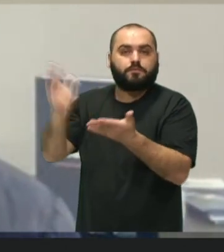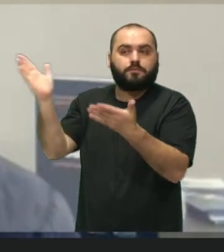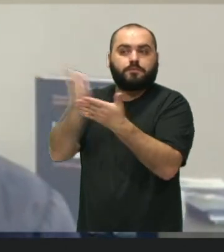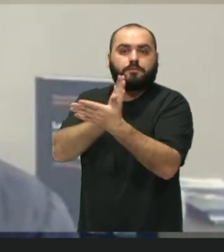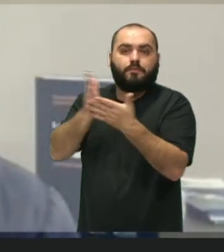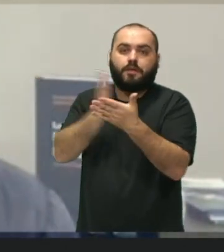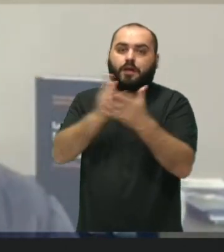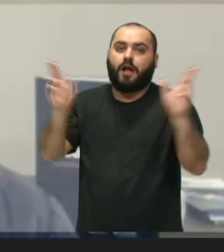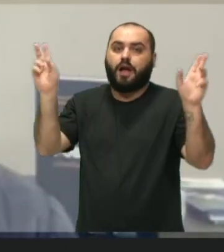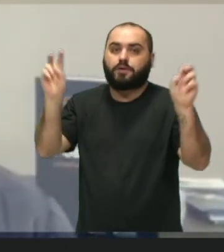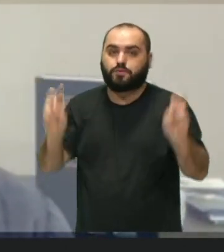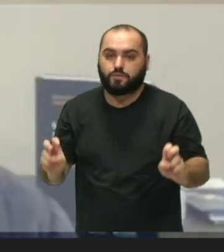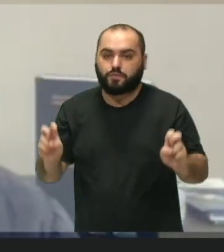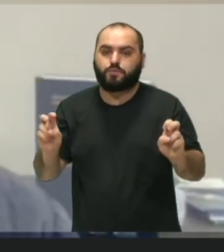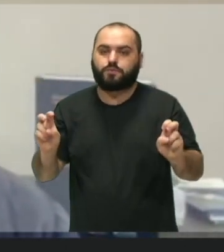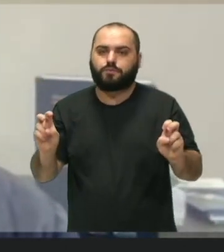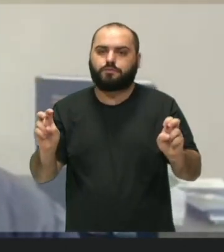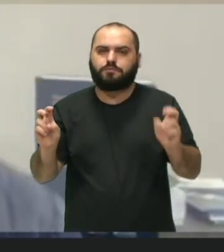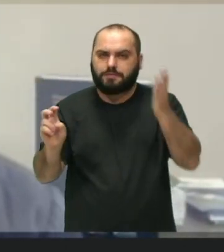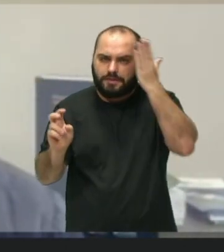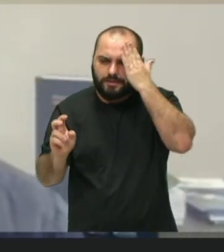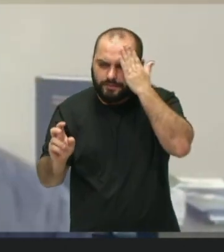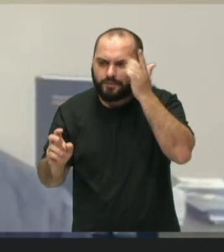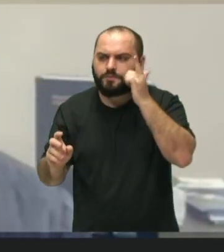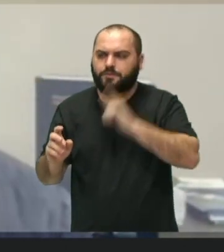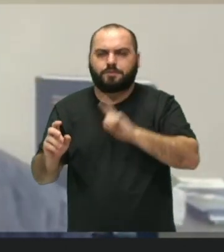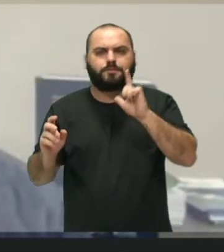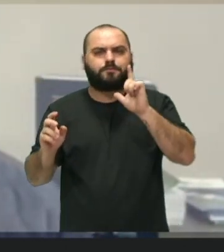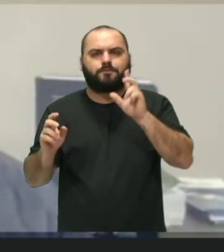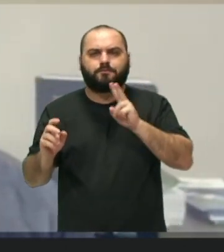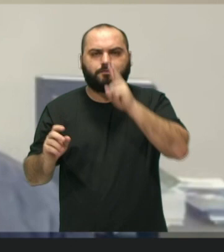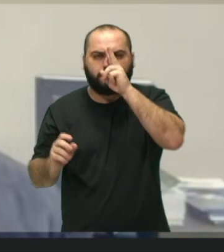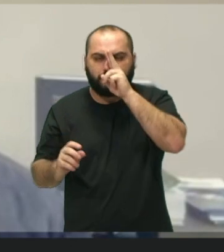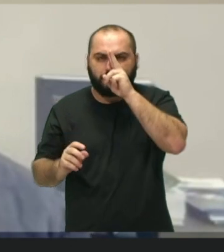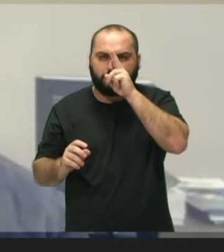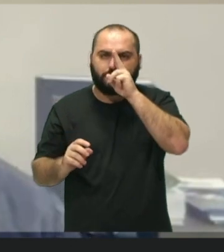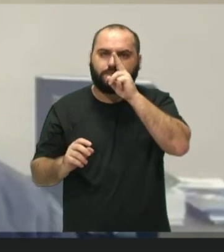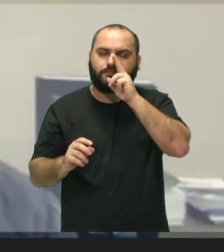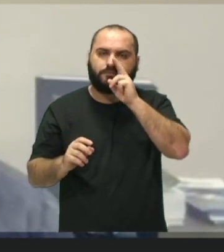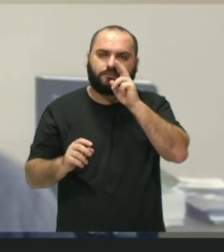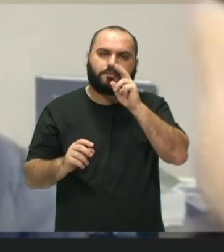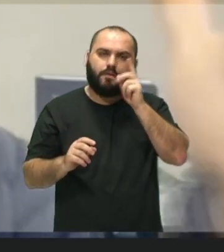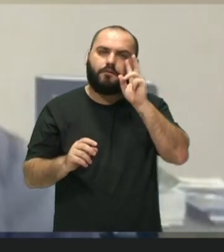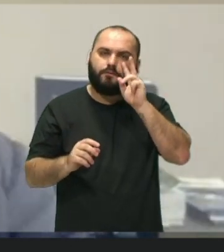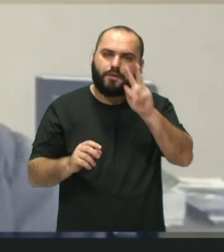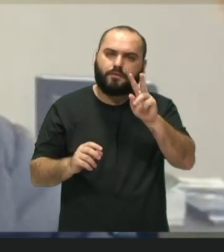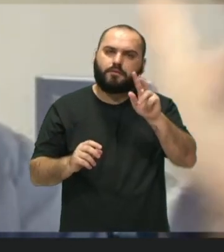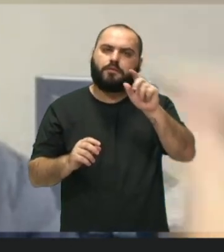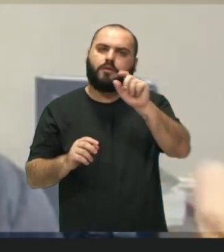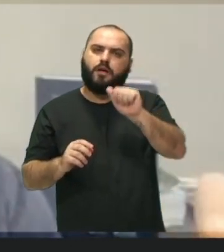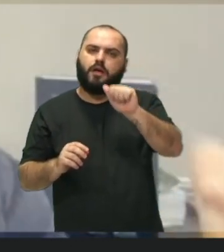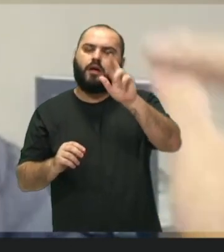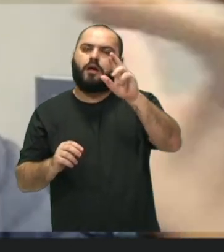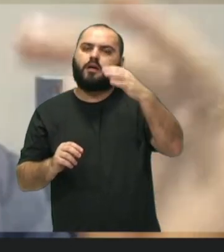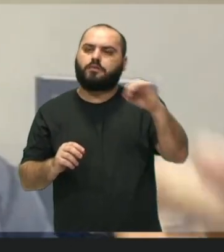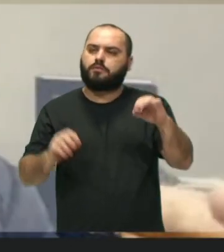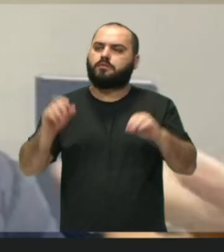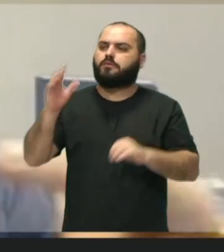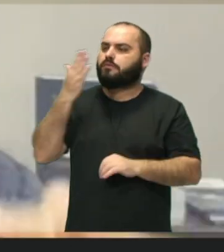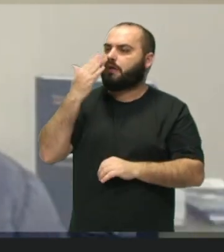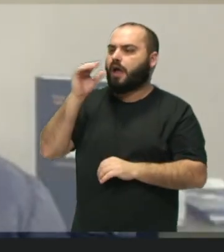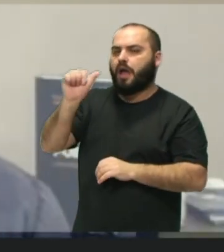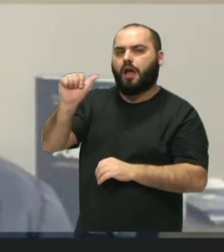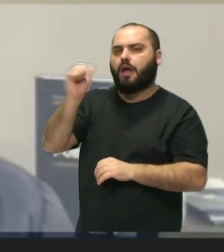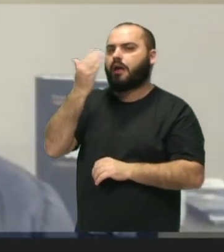assuntos de uma forma muito coerente, assim, e nós fizemos inicialmente de uma forma alfabética, né? Agroalimentação, e a gente foi